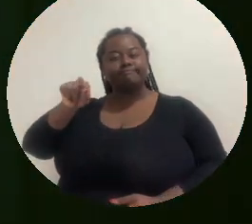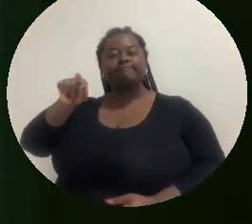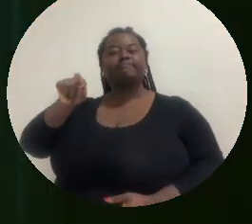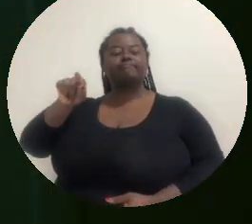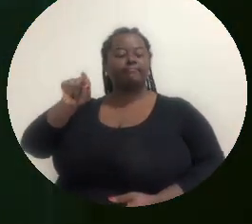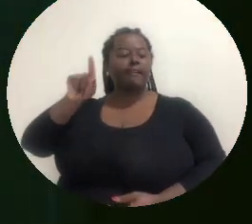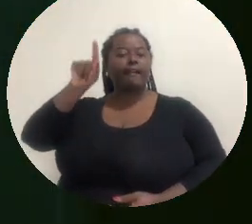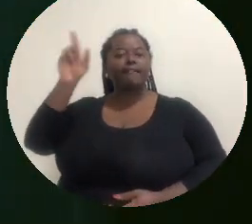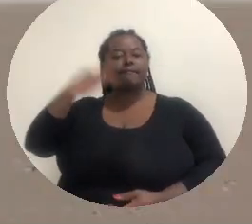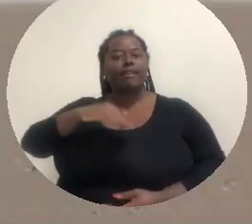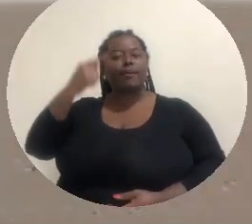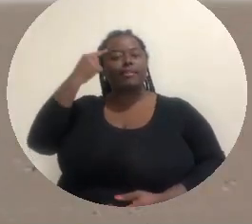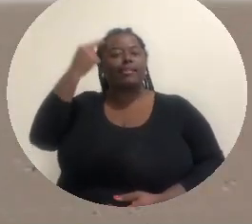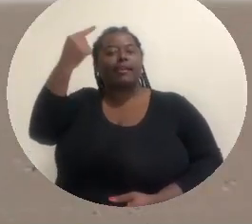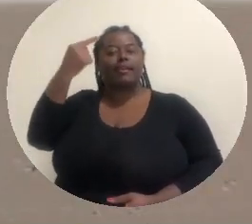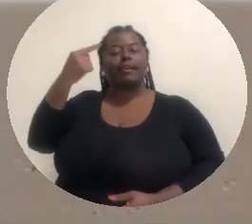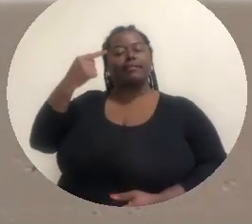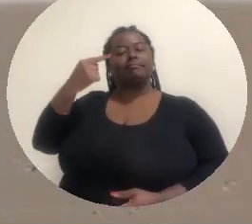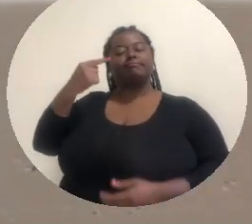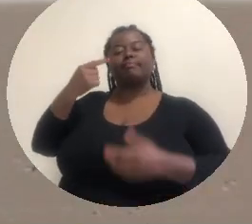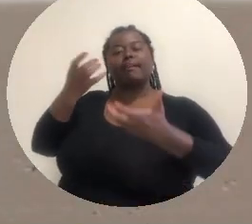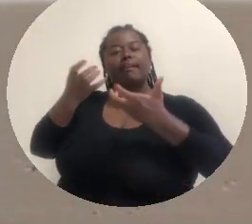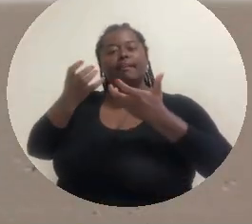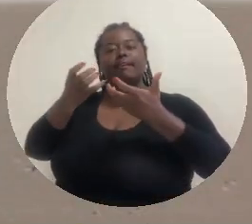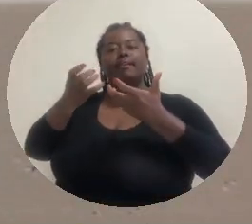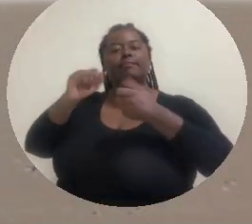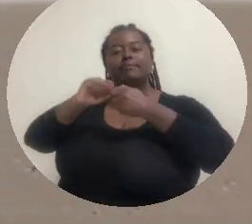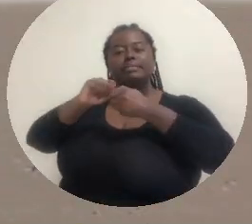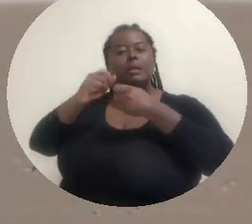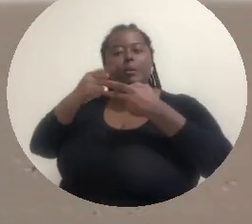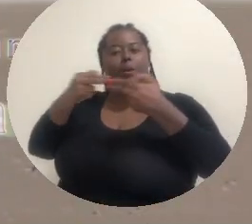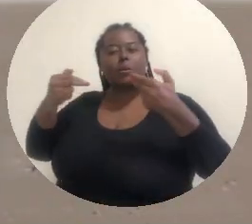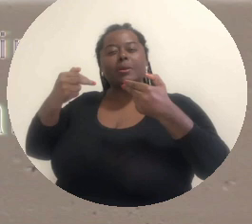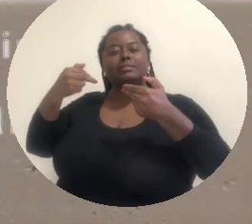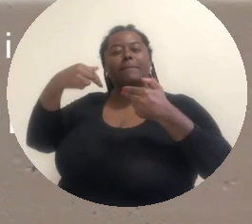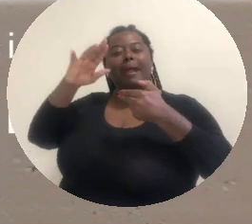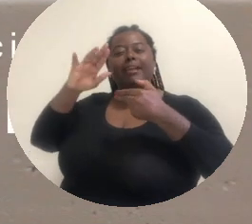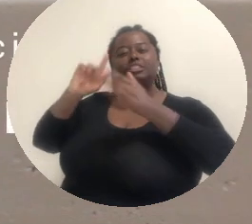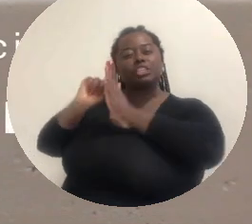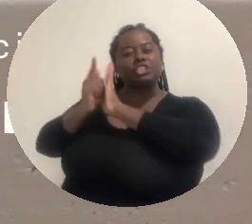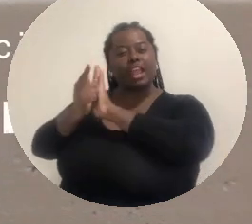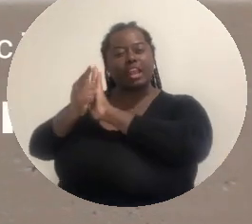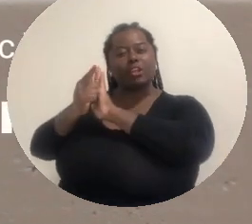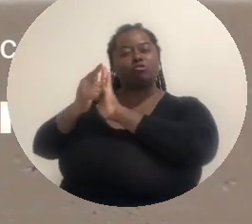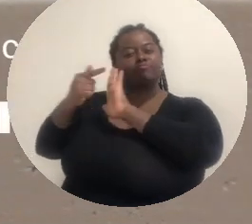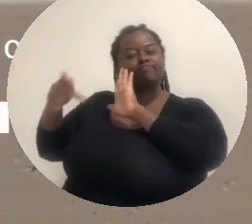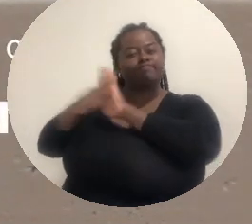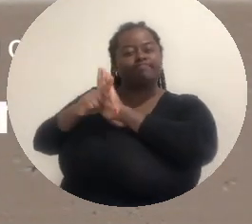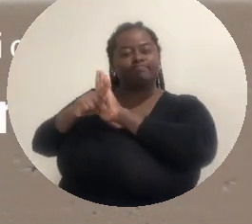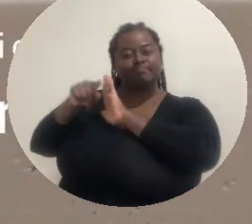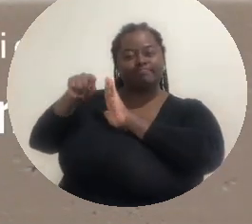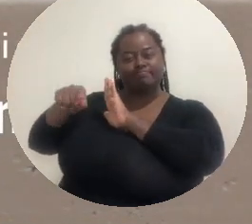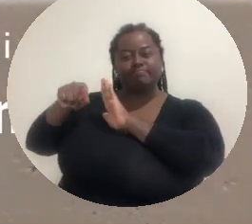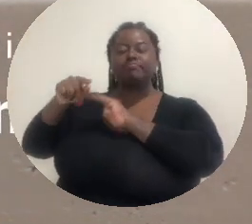ela veio de um pensamento meu de querer fazer algo mais de gênero mesmo, mas assumidamente de